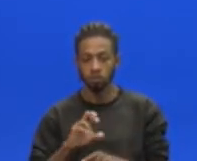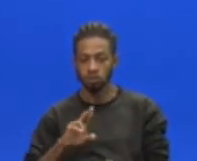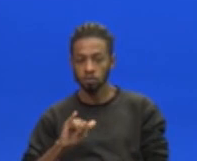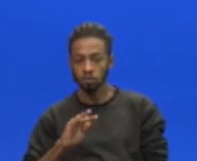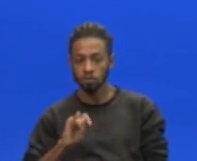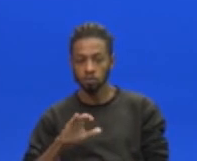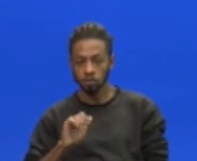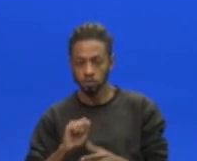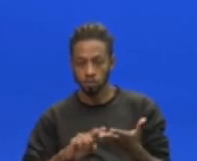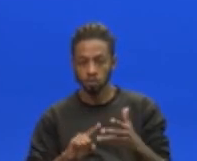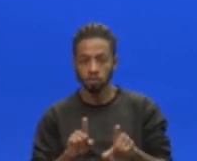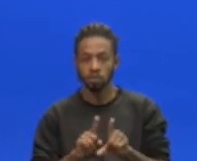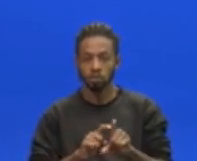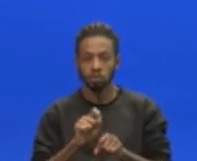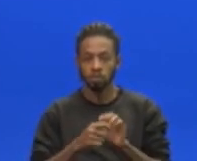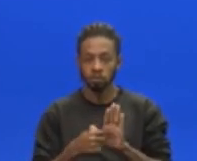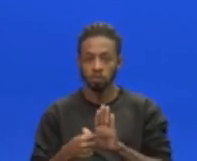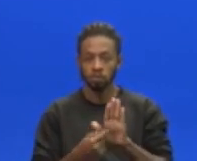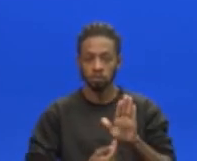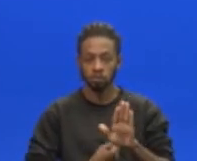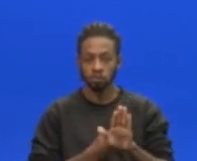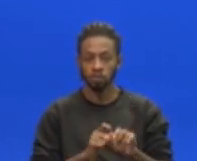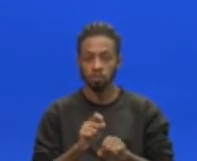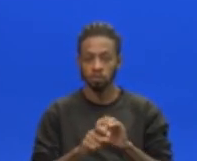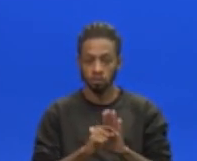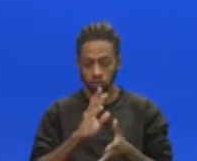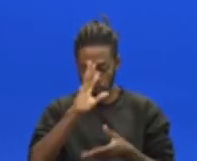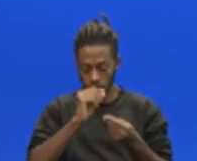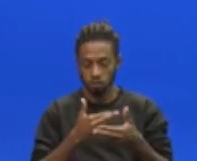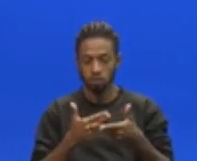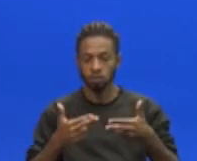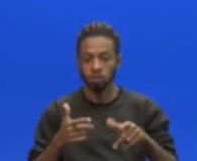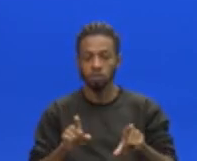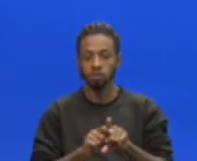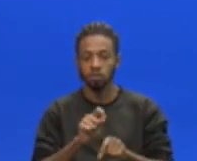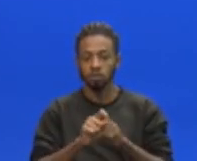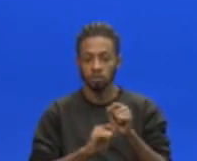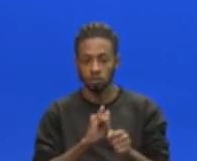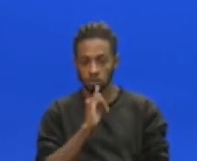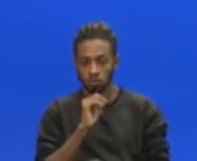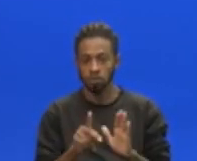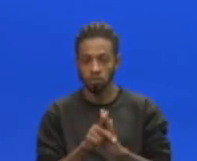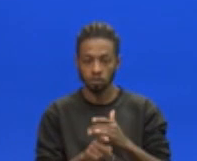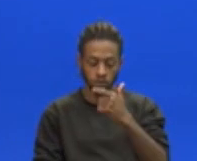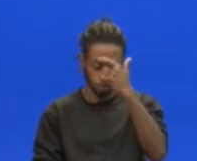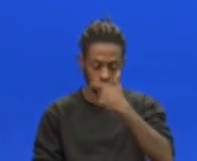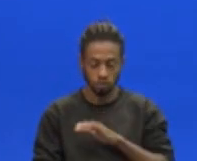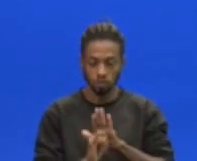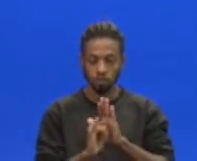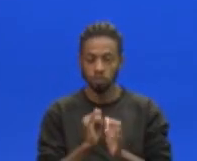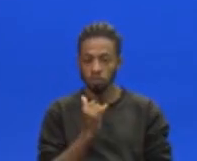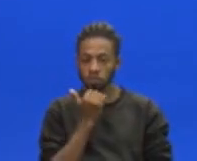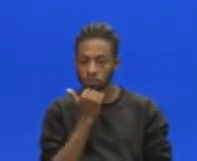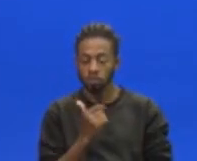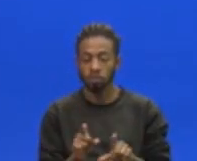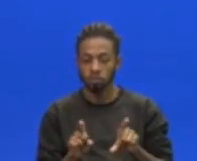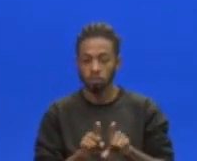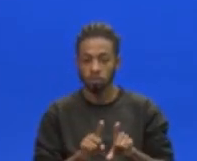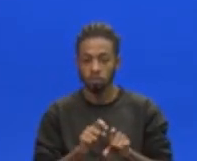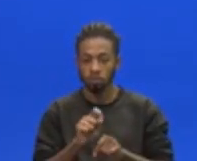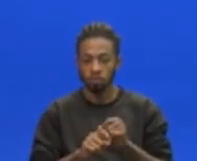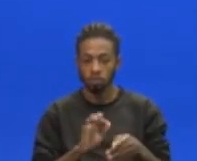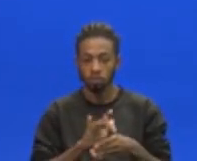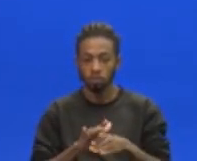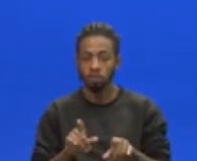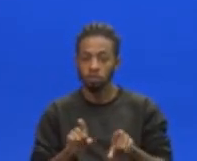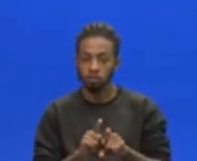crítica, né? E elas indicam a existência de compreensões diversas em relação à própria identidade científica, né, das